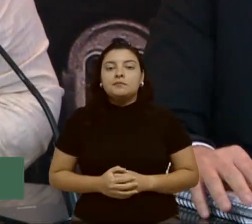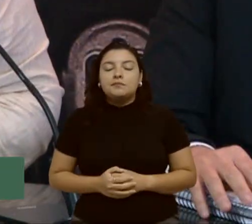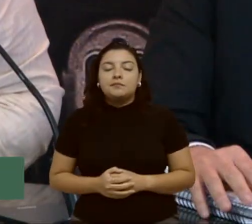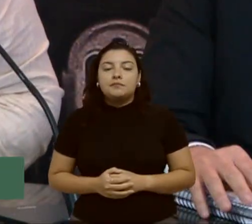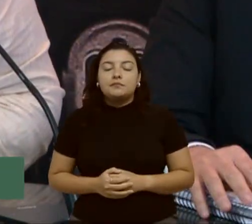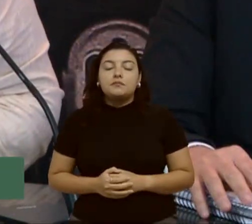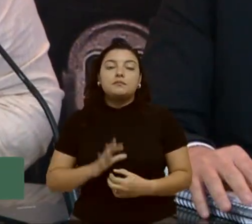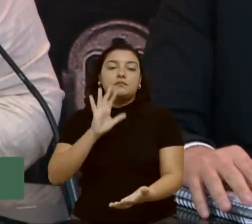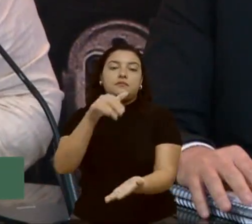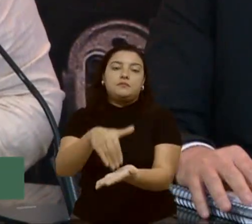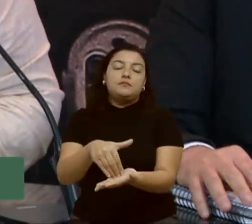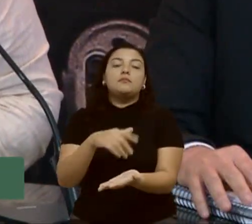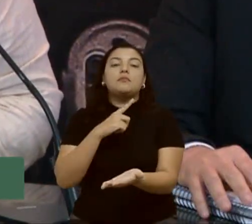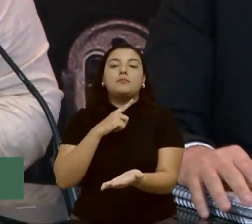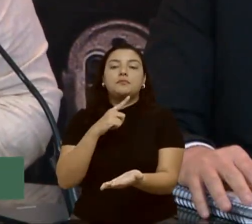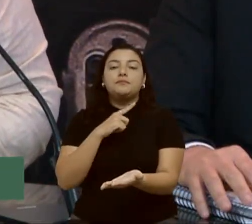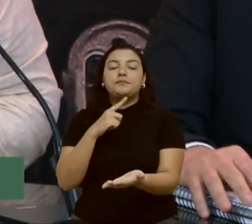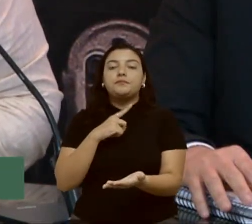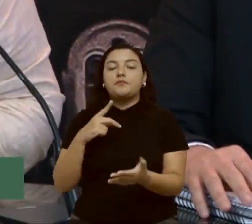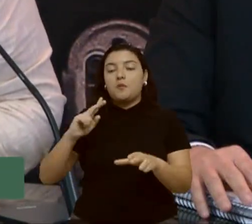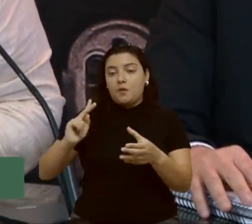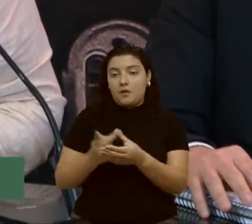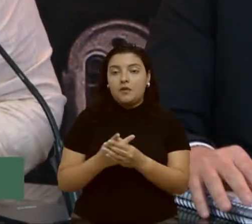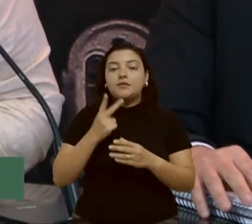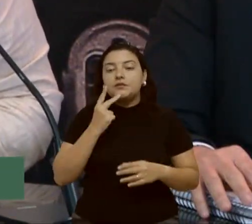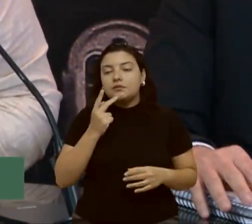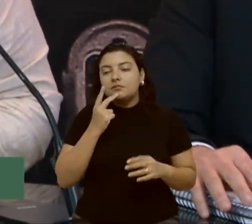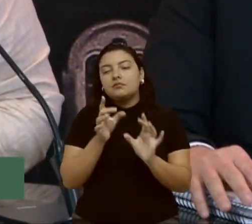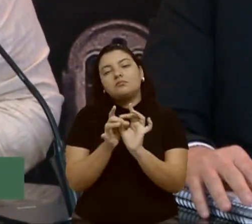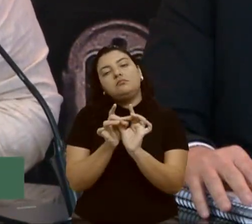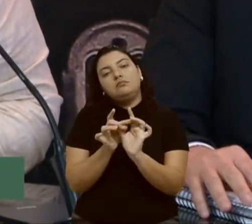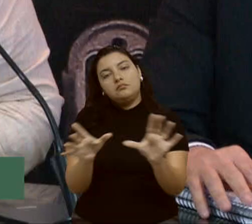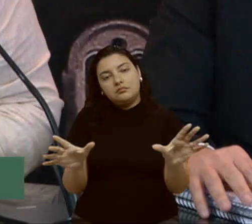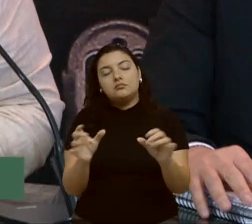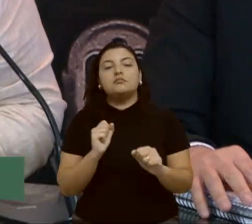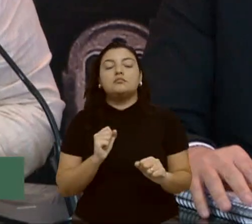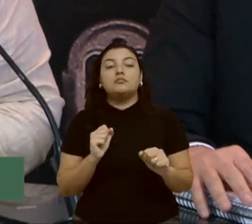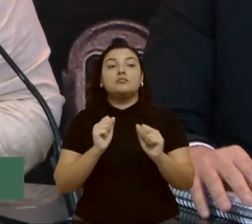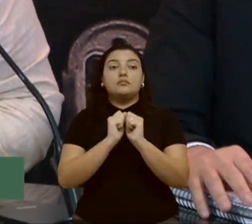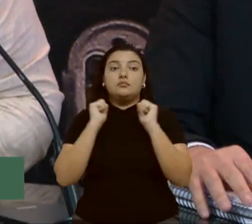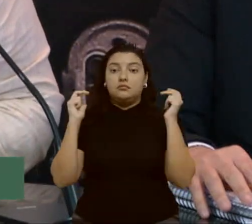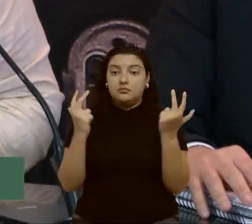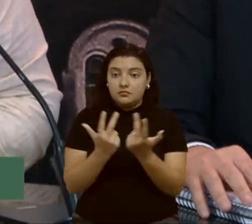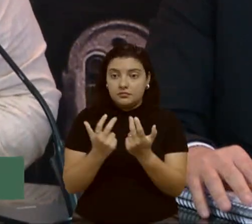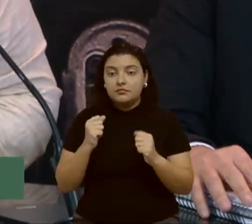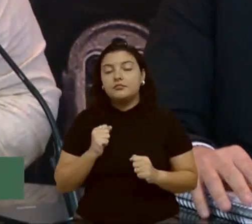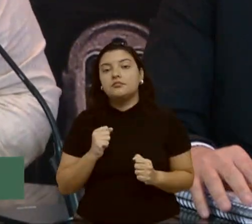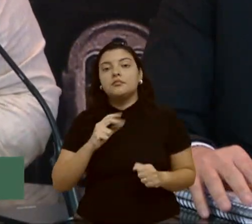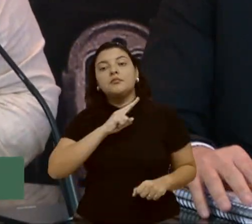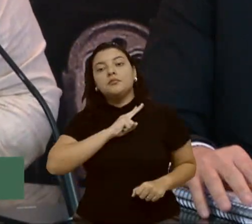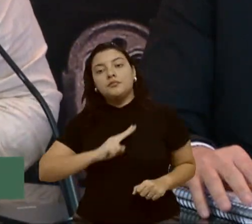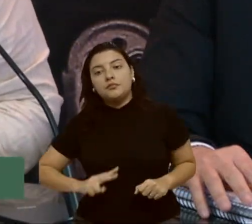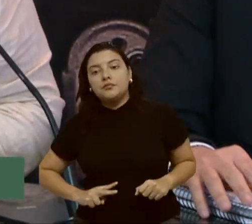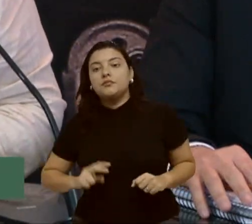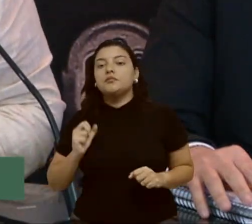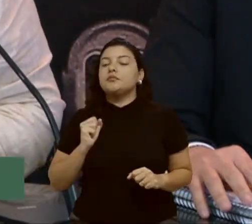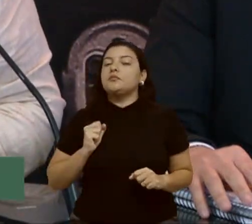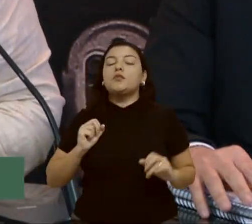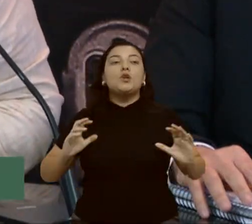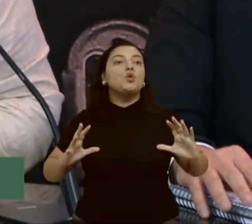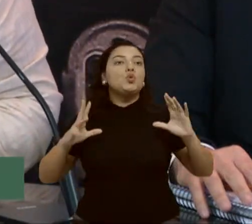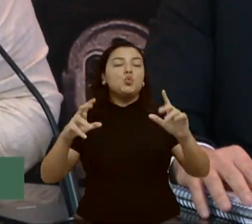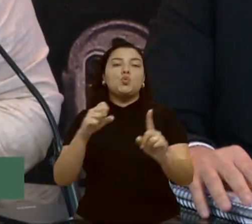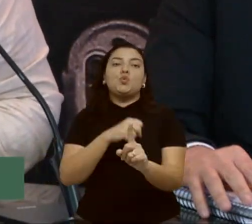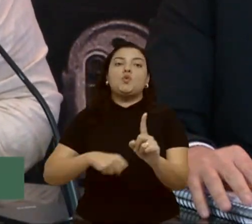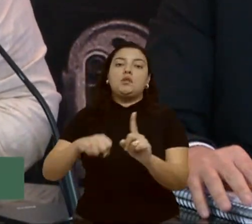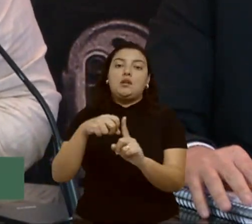E, por fim, né, coloca aqui o Procon Fortaleza à disposição da Câmara Municipal, dos vereadores e de toda a